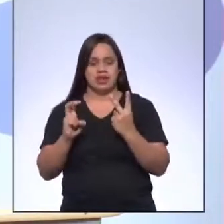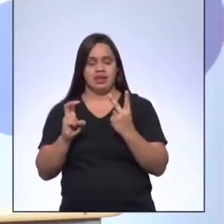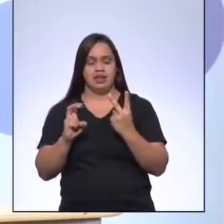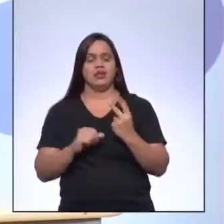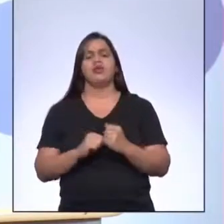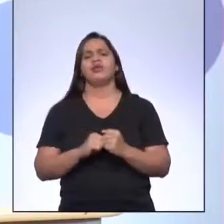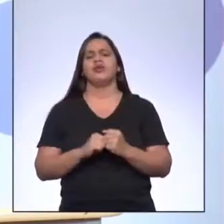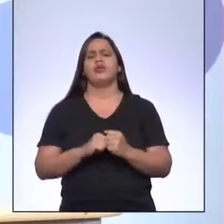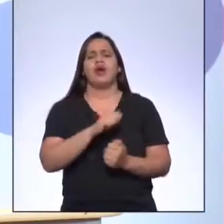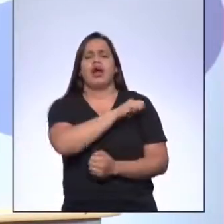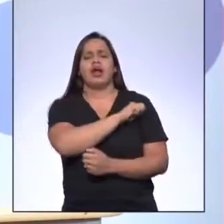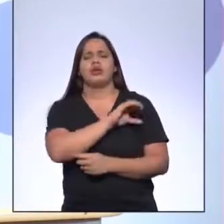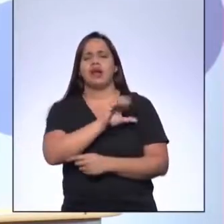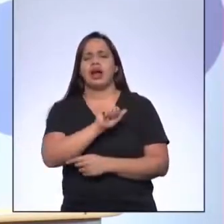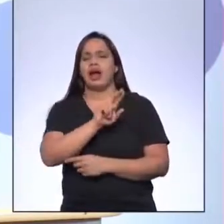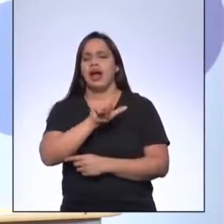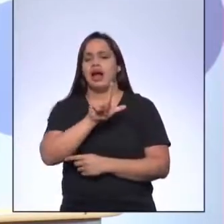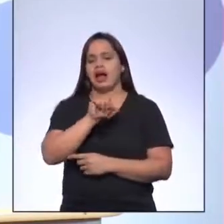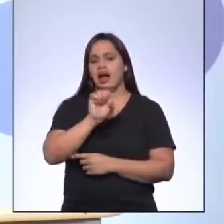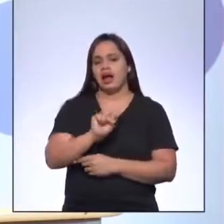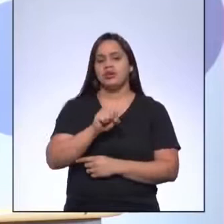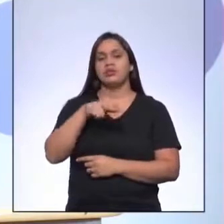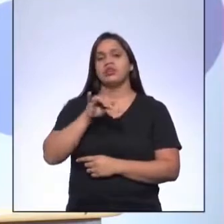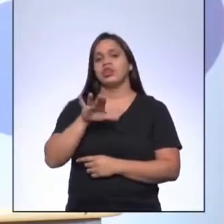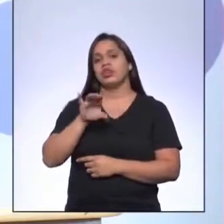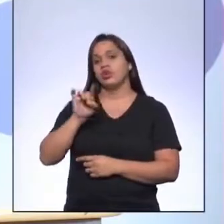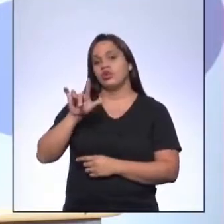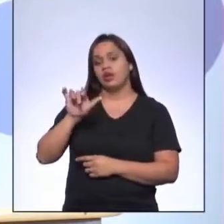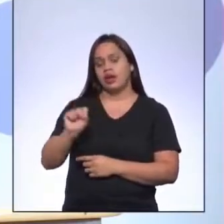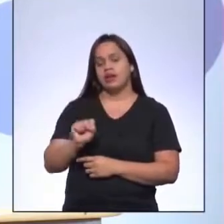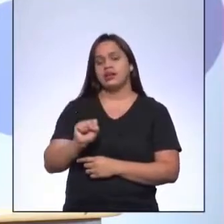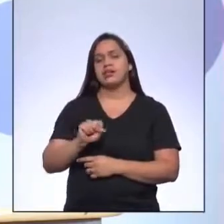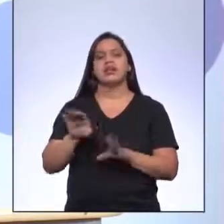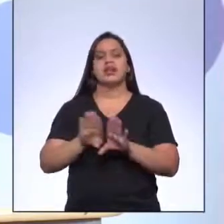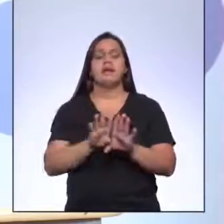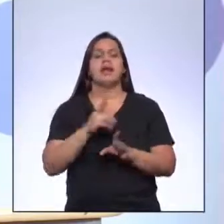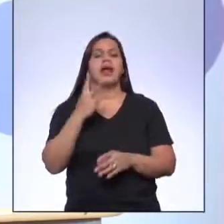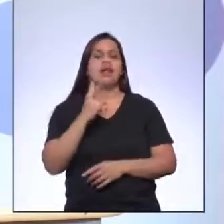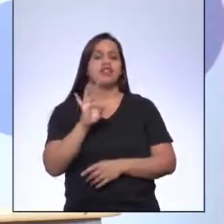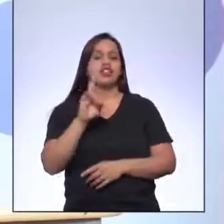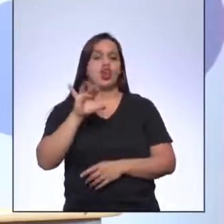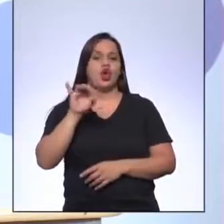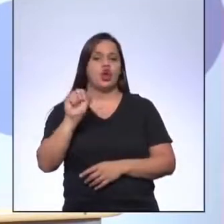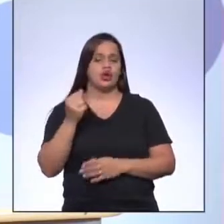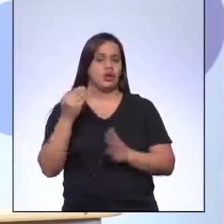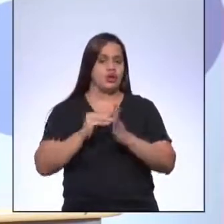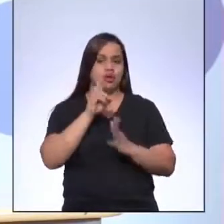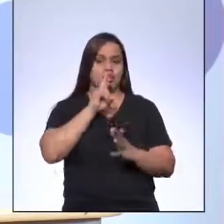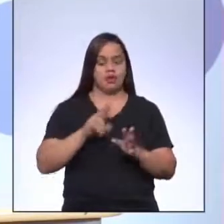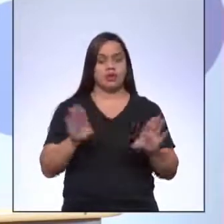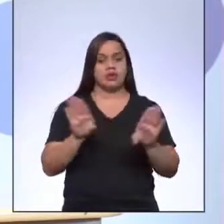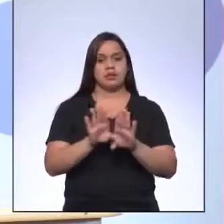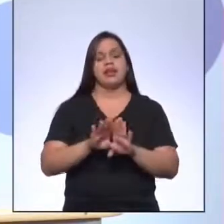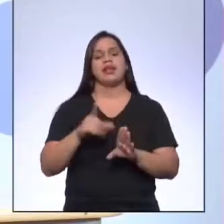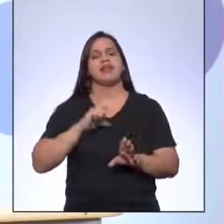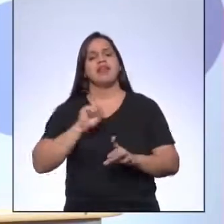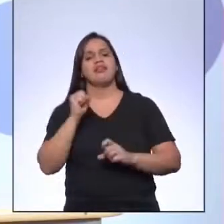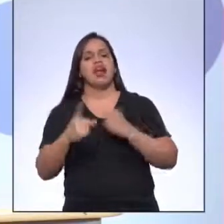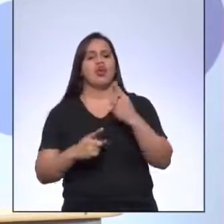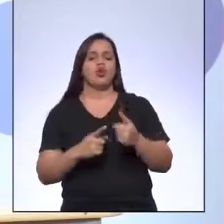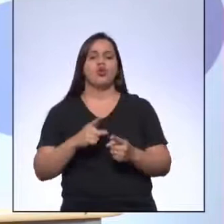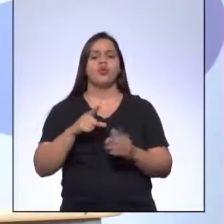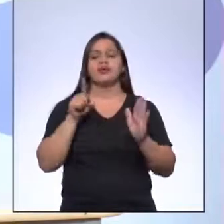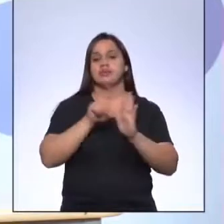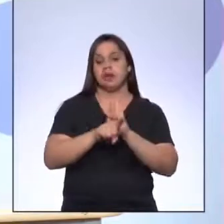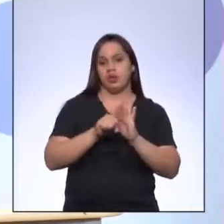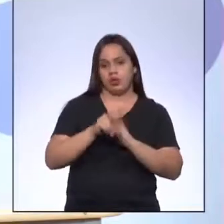Nicolas a Vitória colocou essa resposta Então muitos colocaram isso e veio também algumas perguntas né uma das